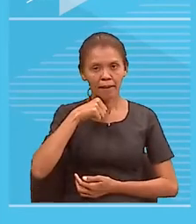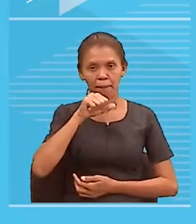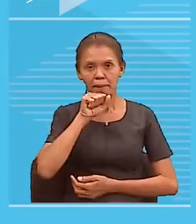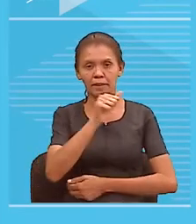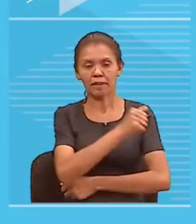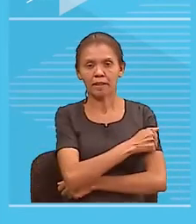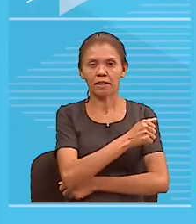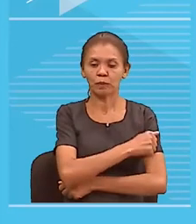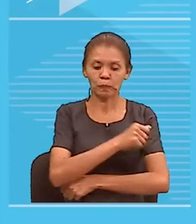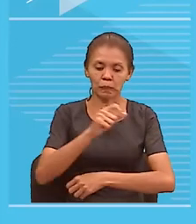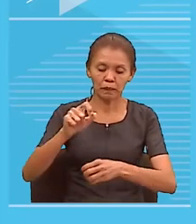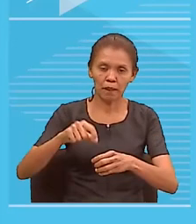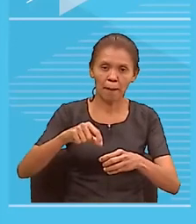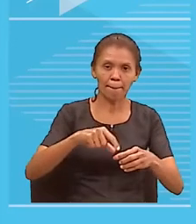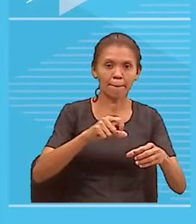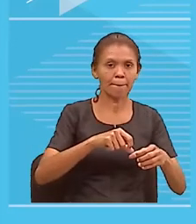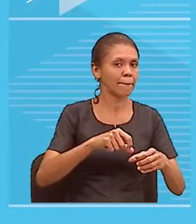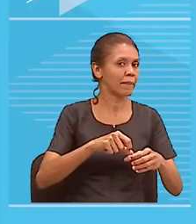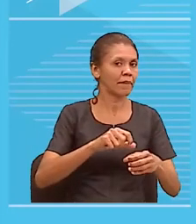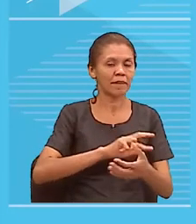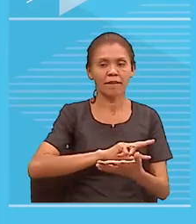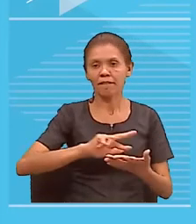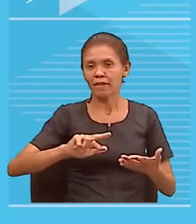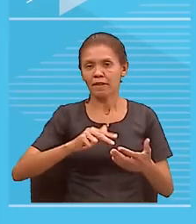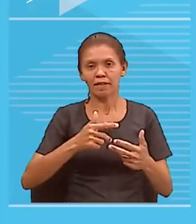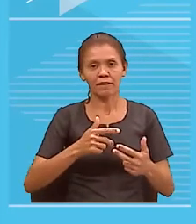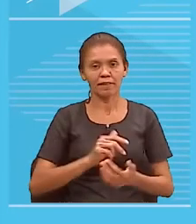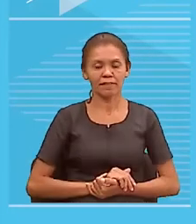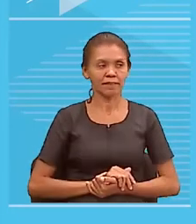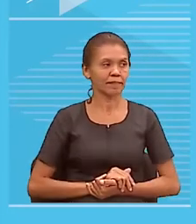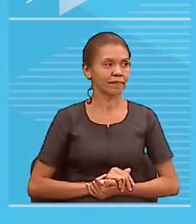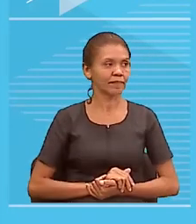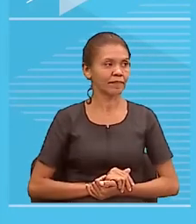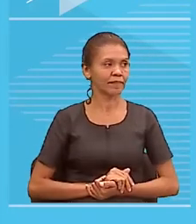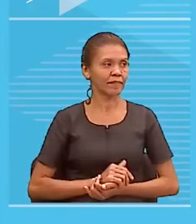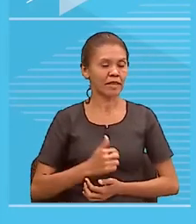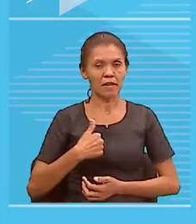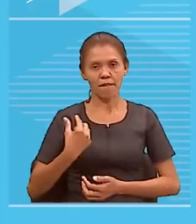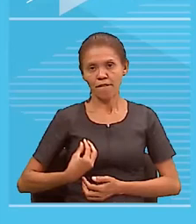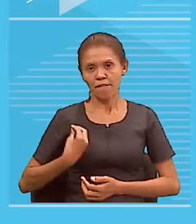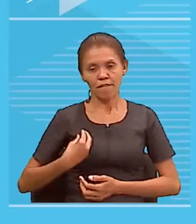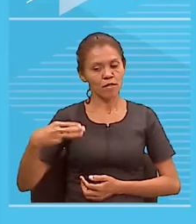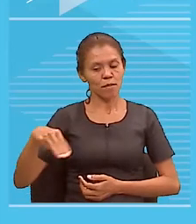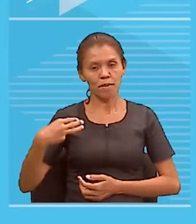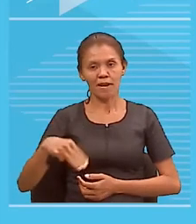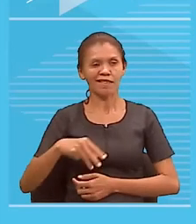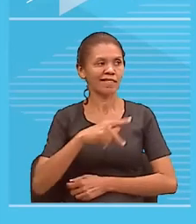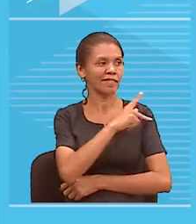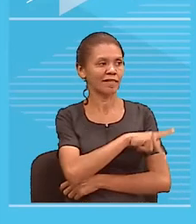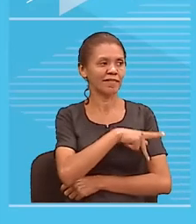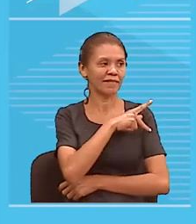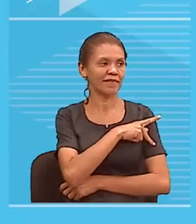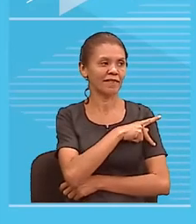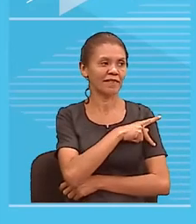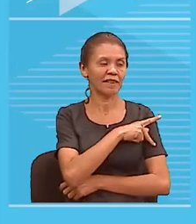eu também não é que eu nasci no interior mas convive muito Maranhão Piauí mas mesmo assim eu nunca tinha visto por dentro